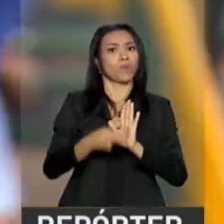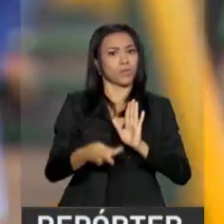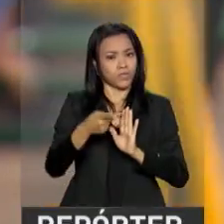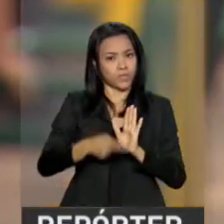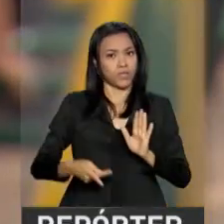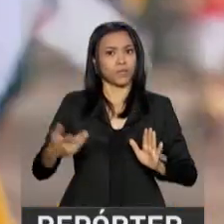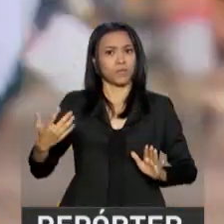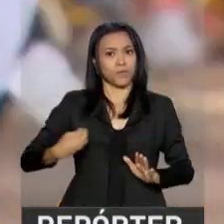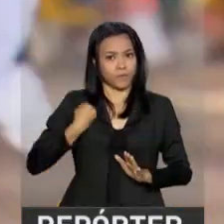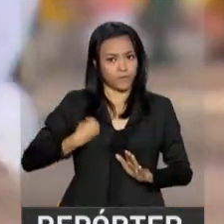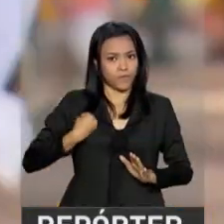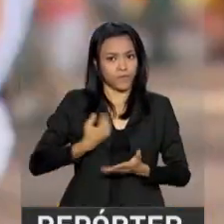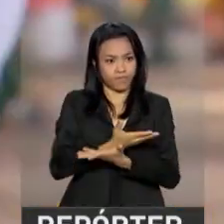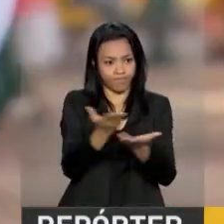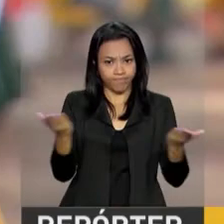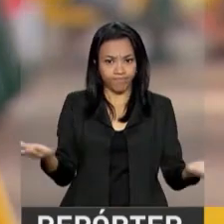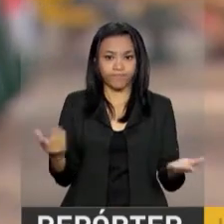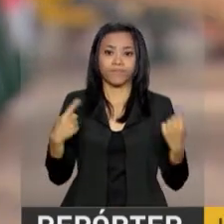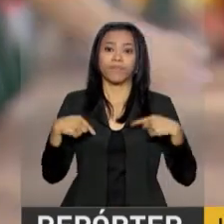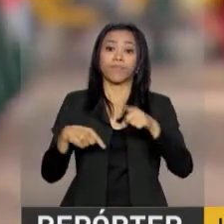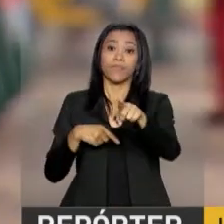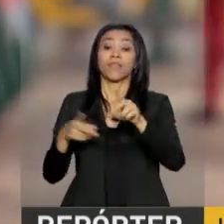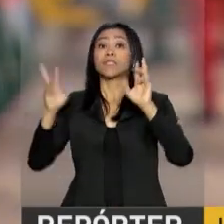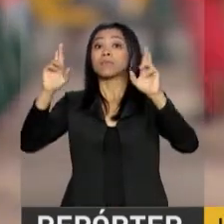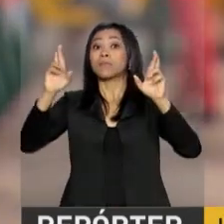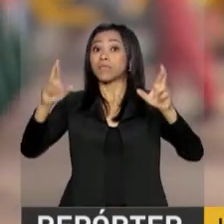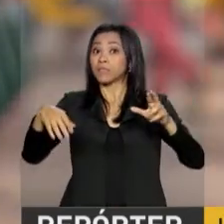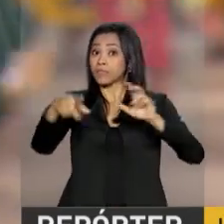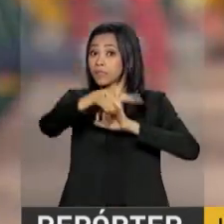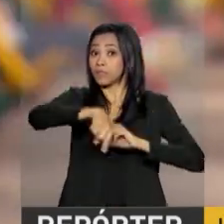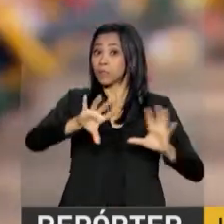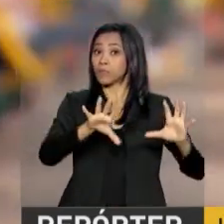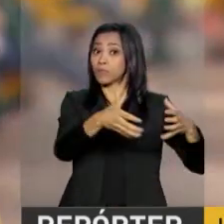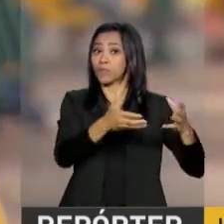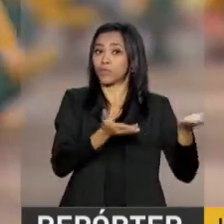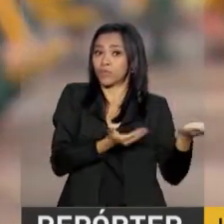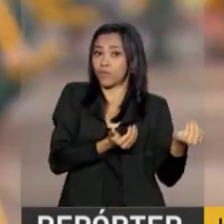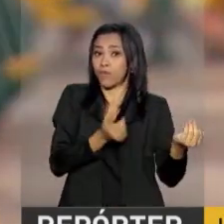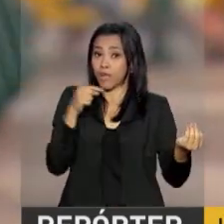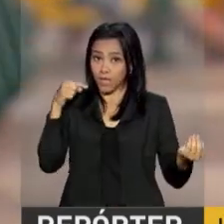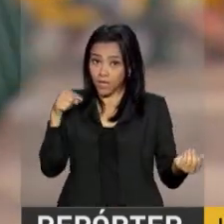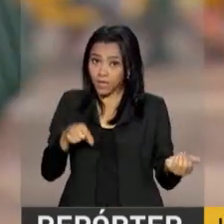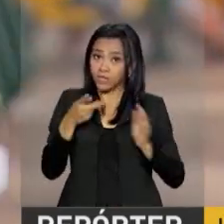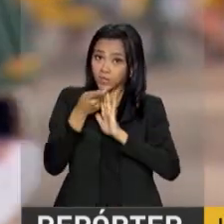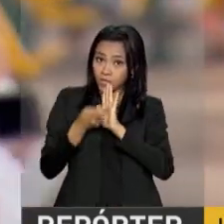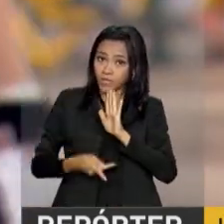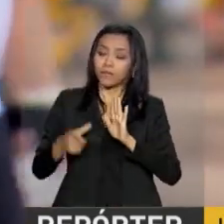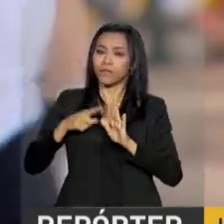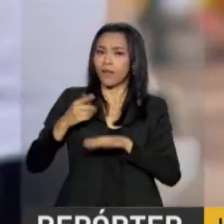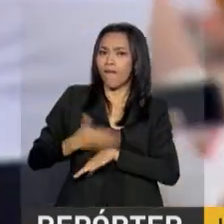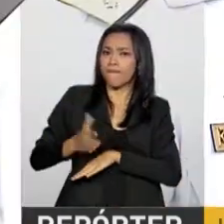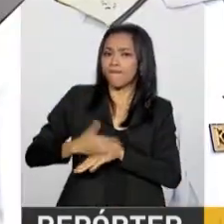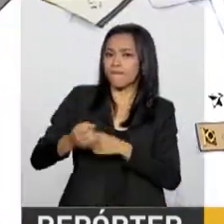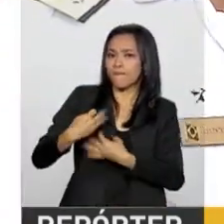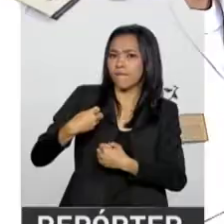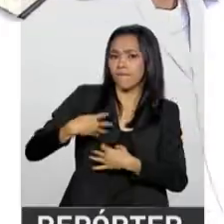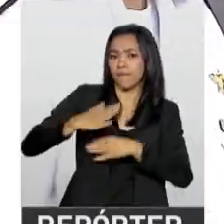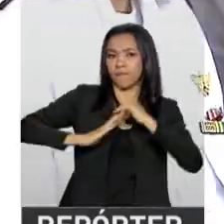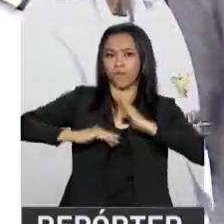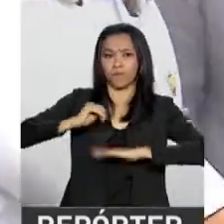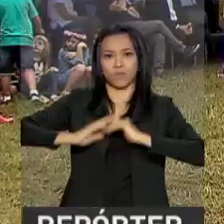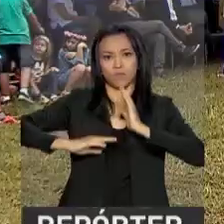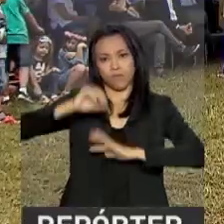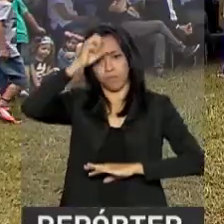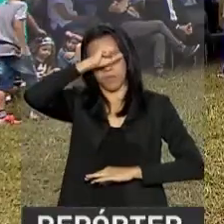de vida no local fica uma esperança para os jovens é que esse projeto também traz muita é é capacitação profissional para jovens nem a motivação